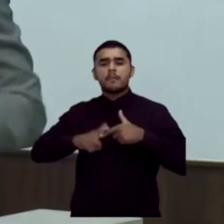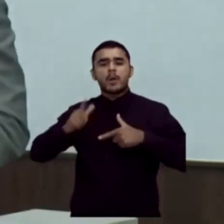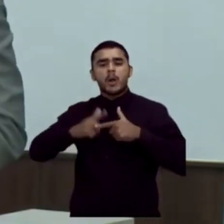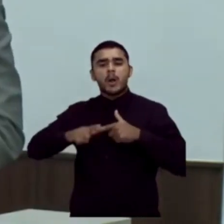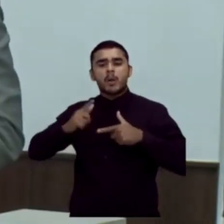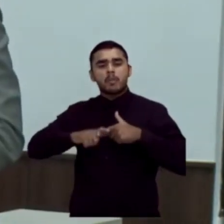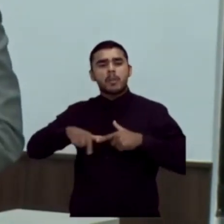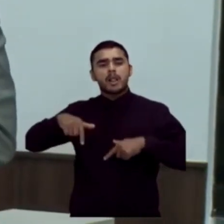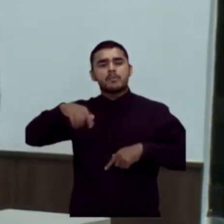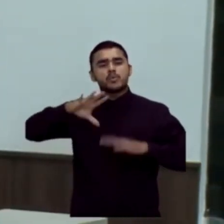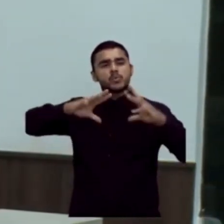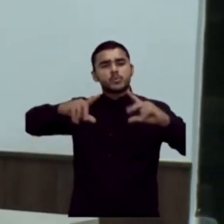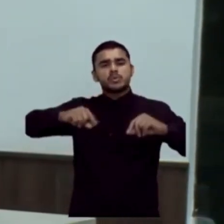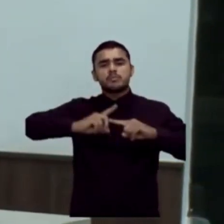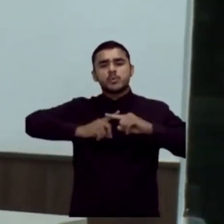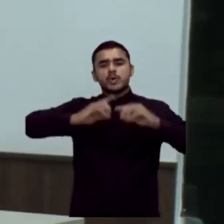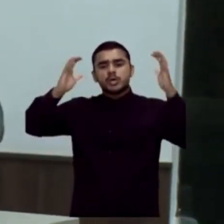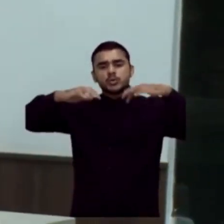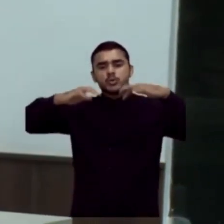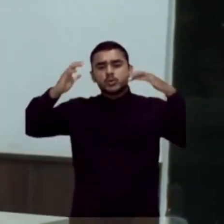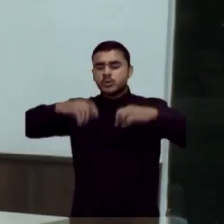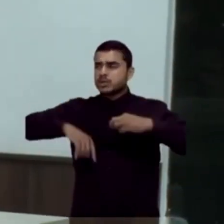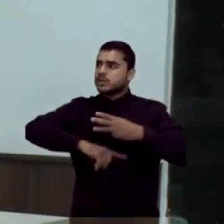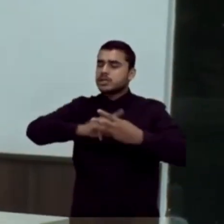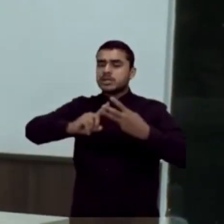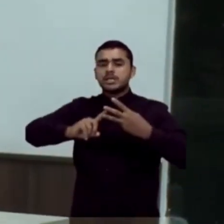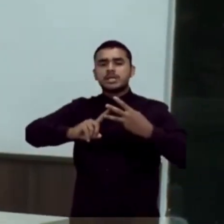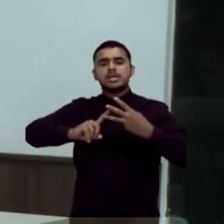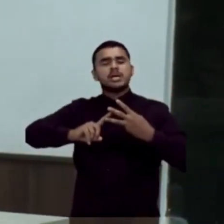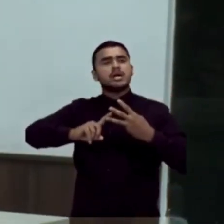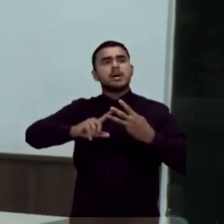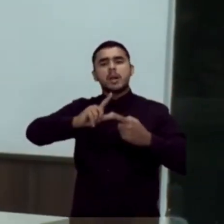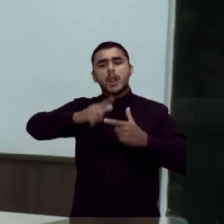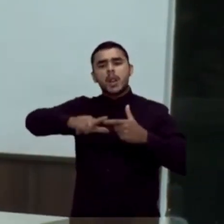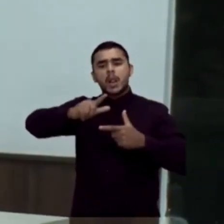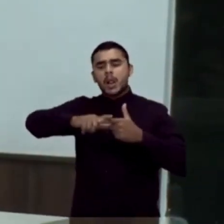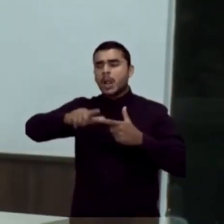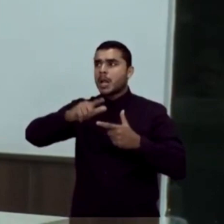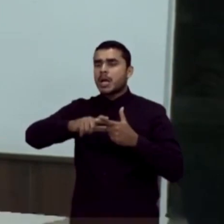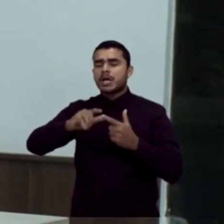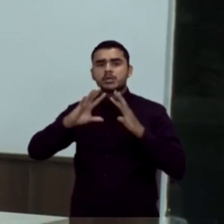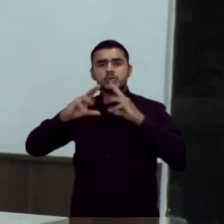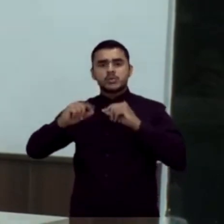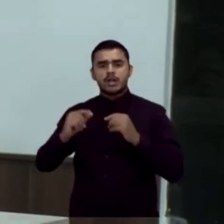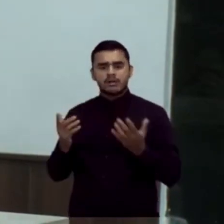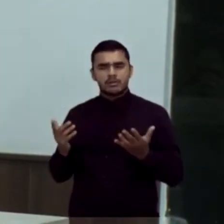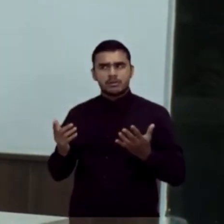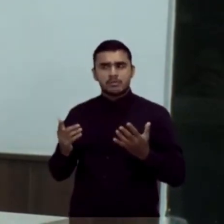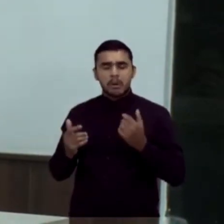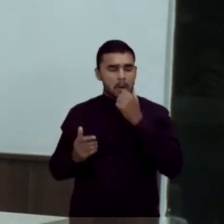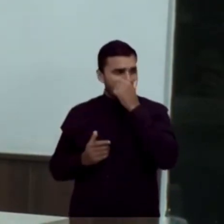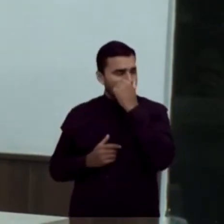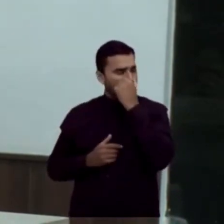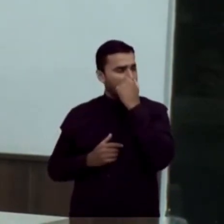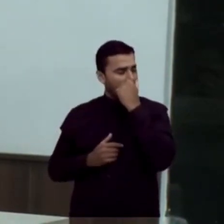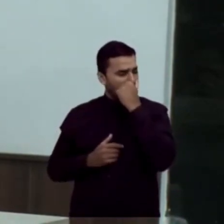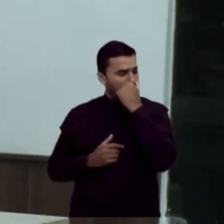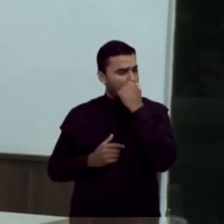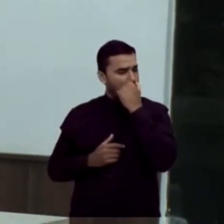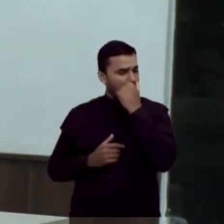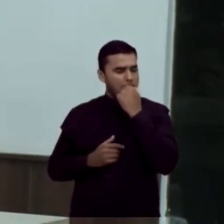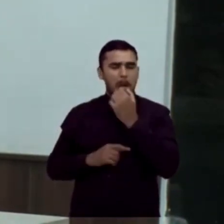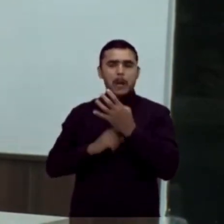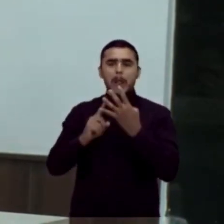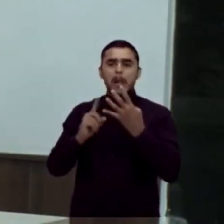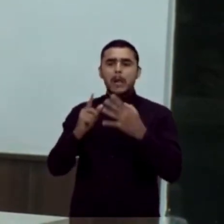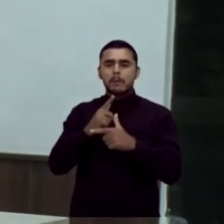quadra de chuva, mas isso não é nenhum pecado. Acho que os vereadores e vereadoras devem discutir também o Estado.